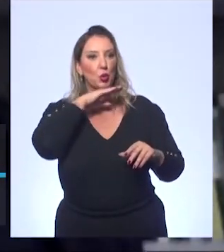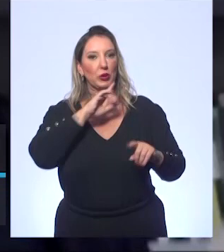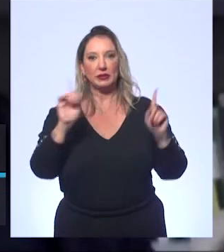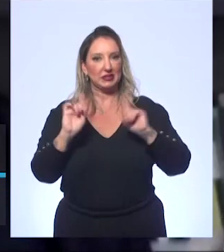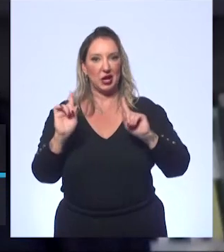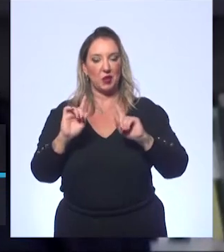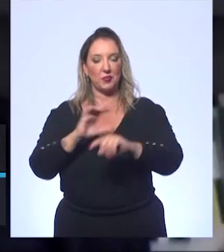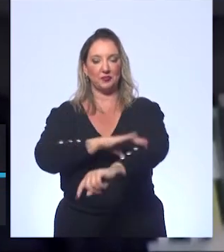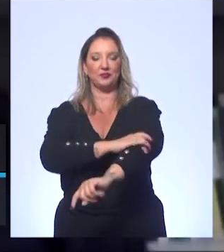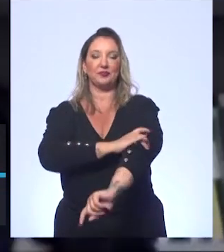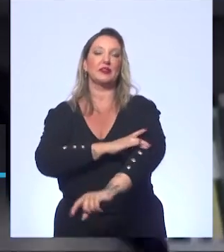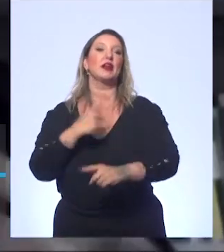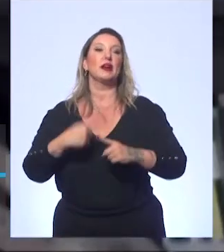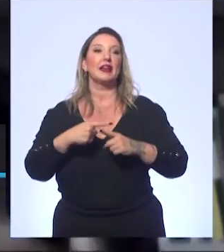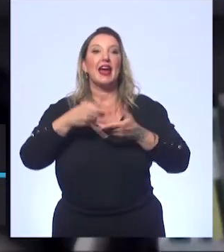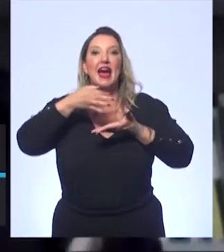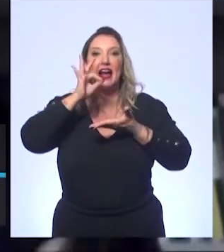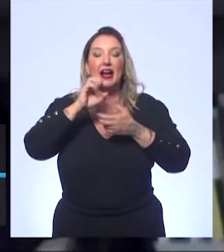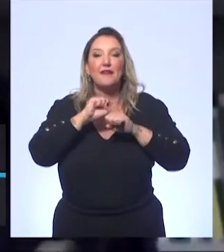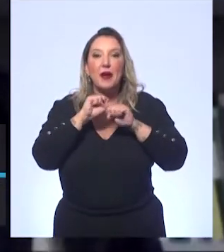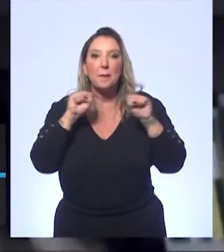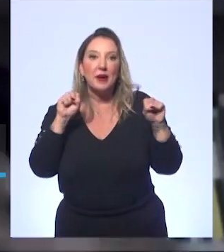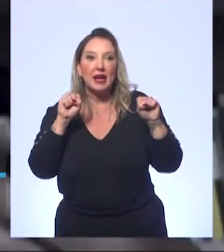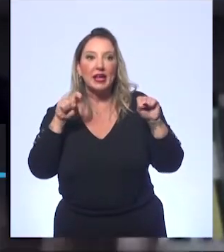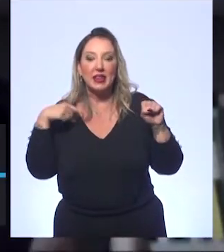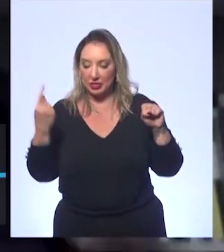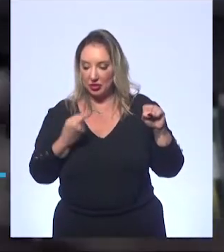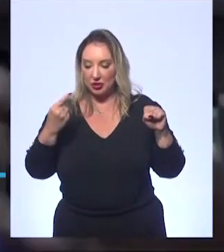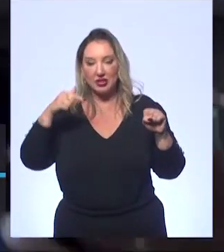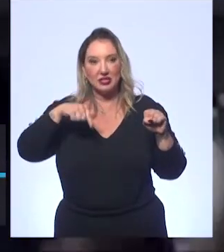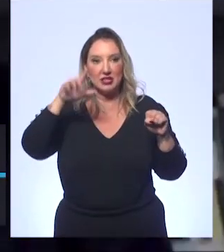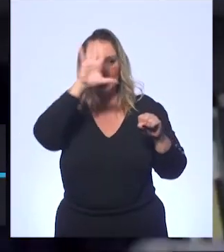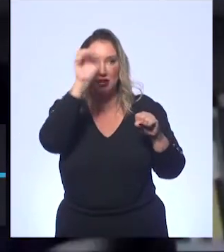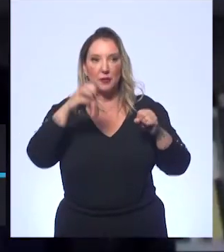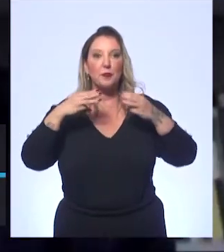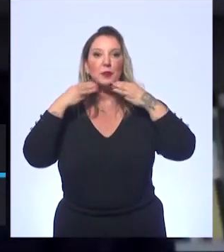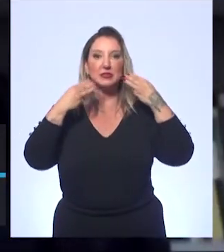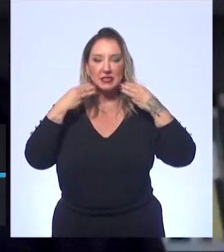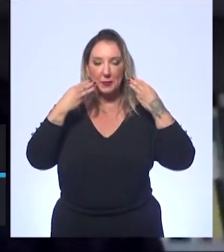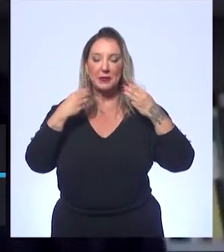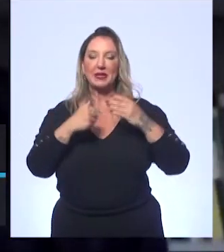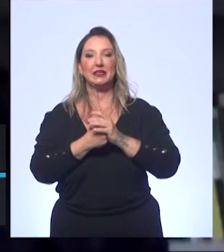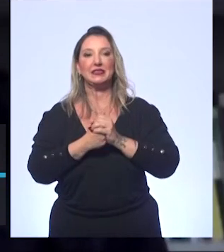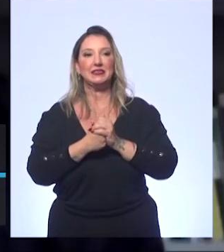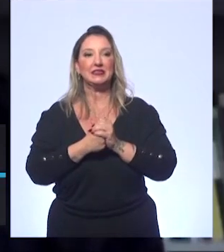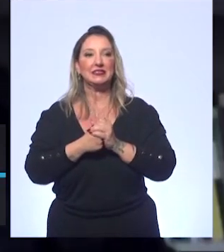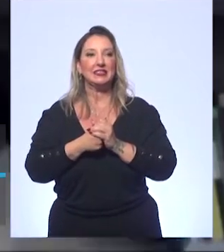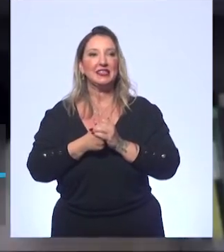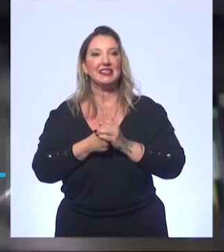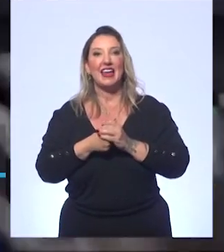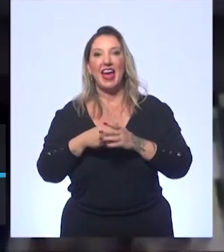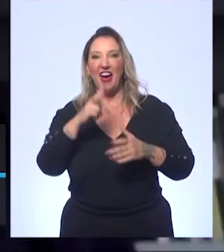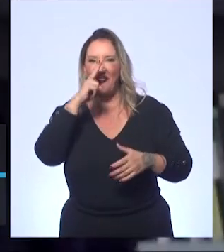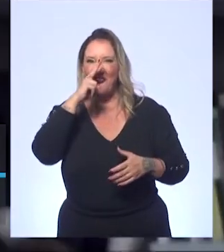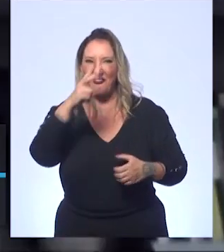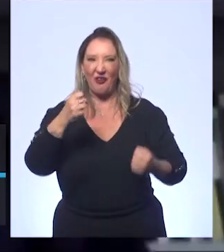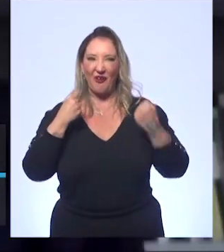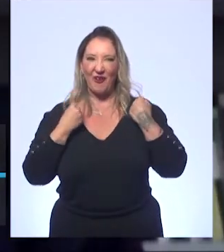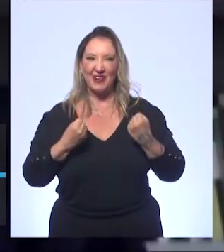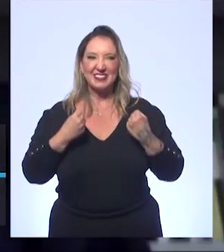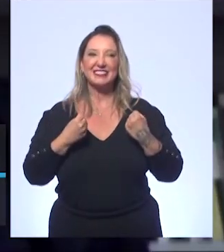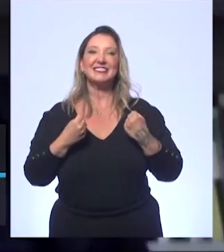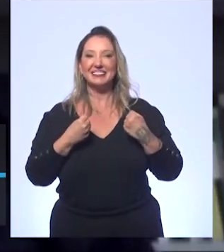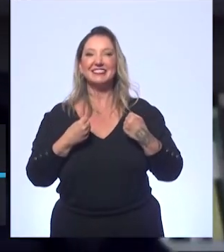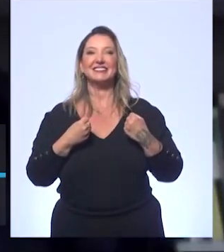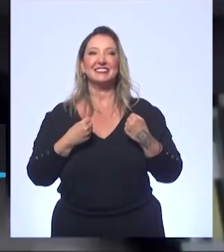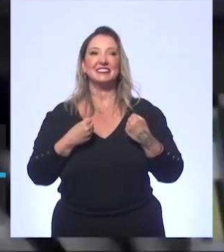não. Porque no café da manhã, nosso africano, moçambicano, é o café mais forte, né, gente?